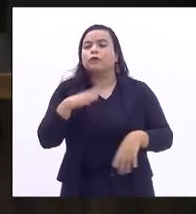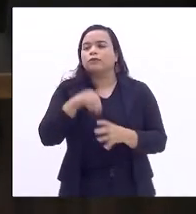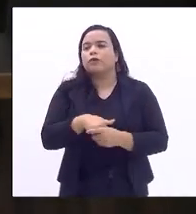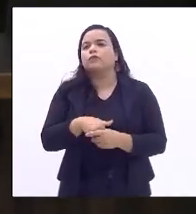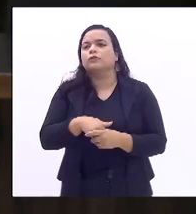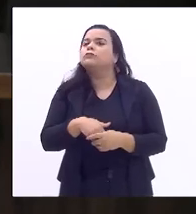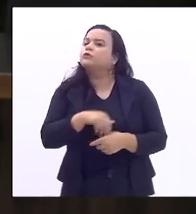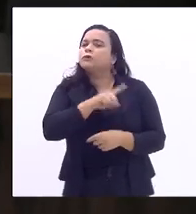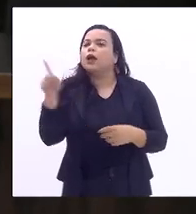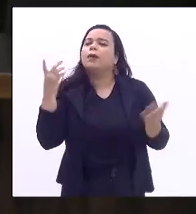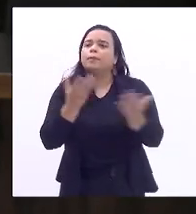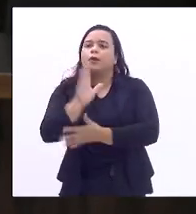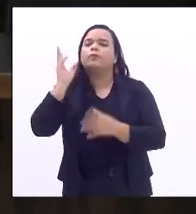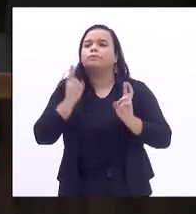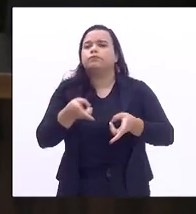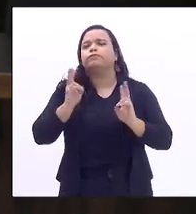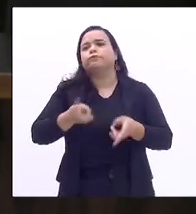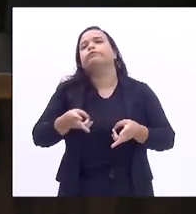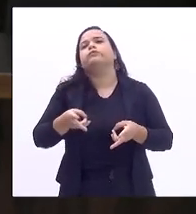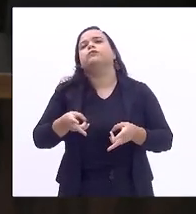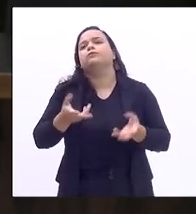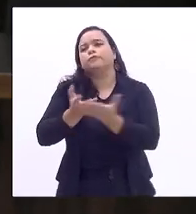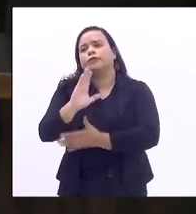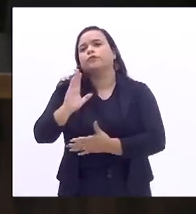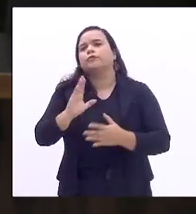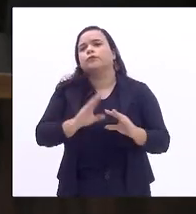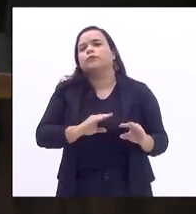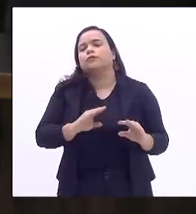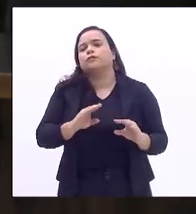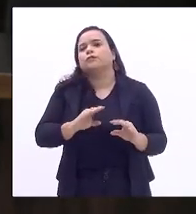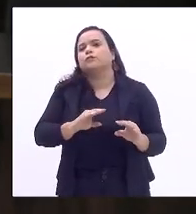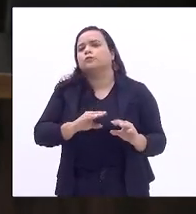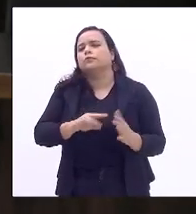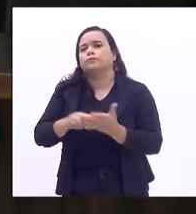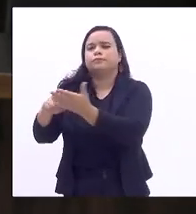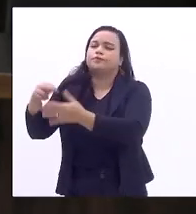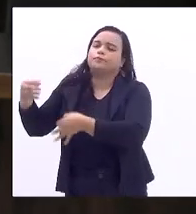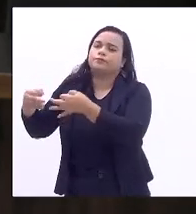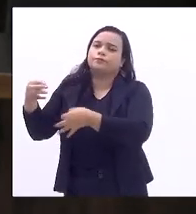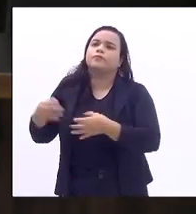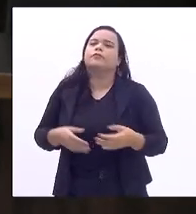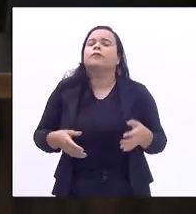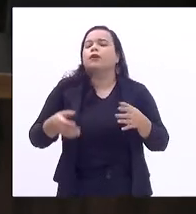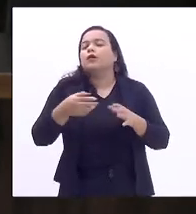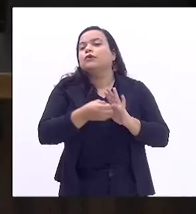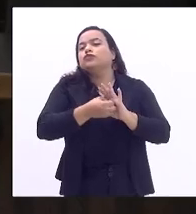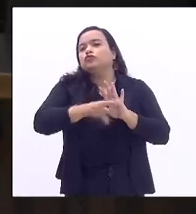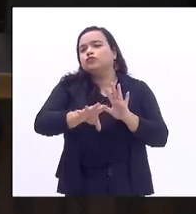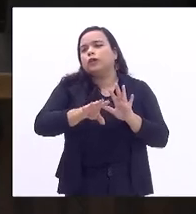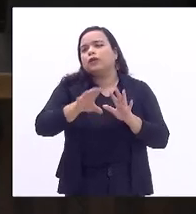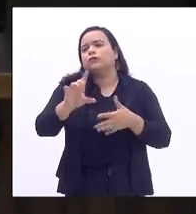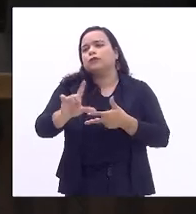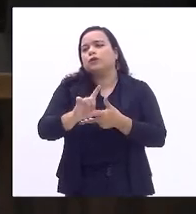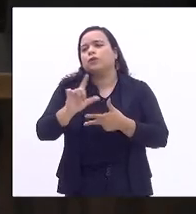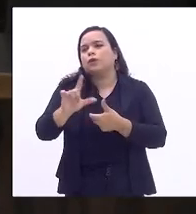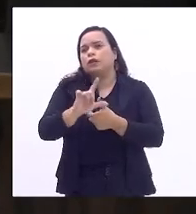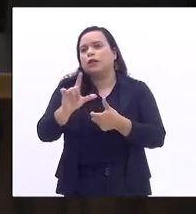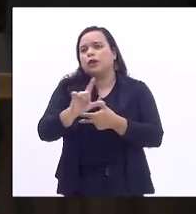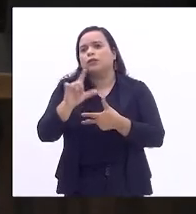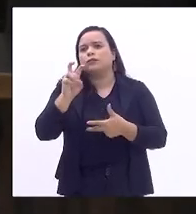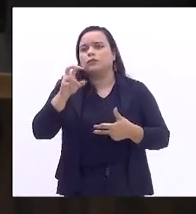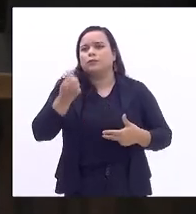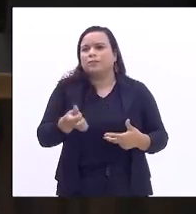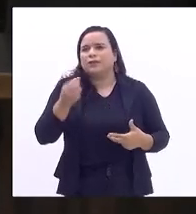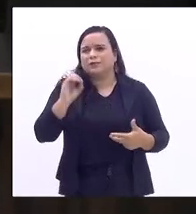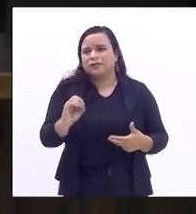votação se eu tiver aprovam permaneçam Como estão aprovada vai à promulgação de cação legislativo número 5 60 de 22 de autoria da deputada